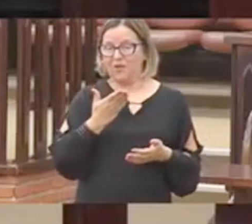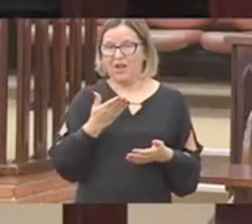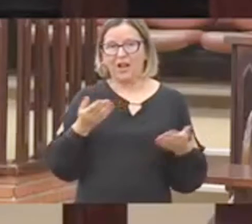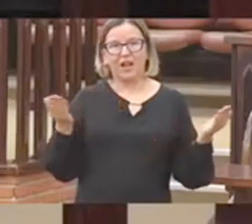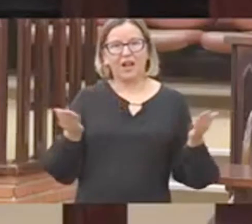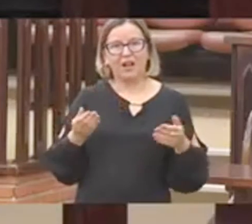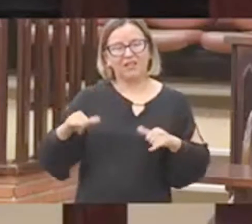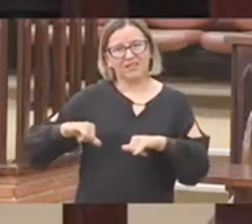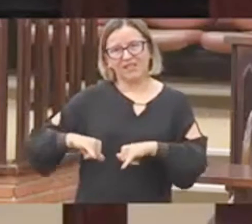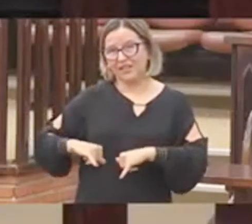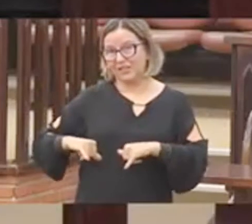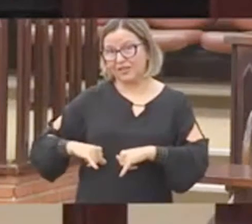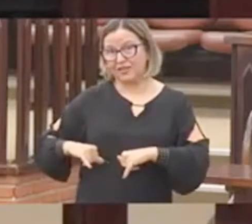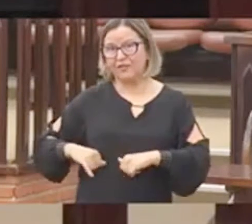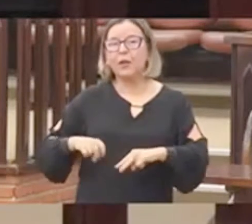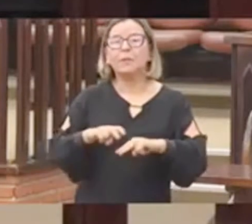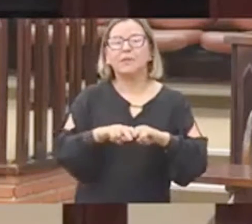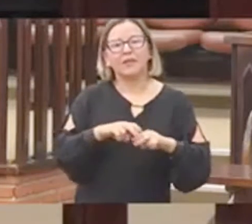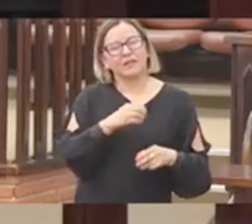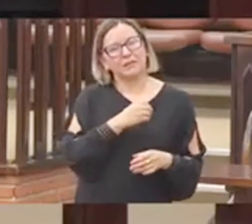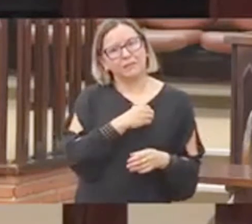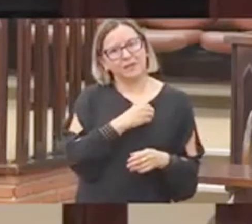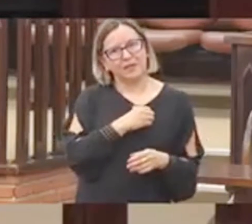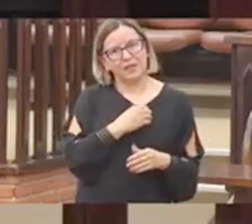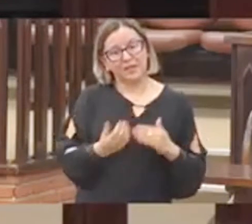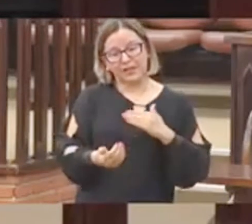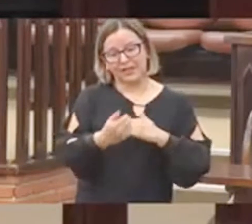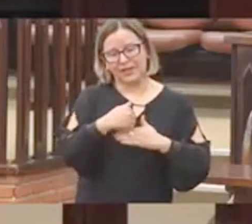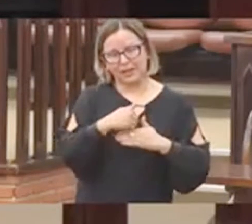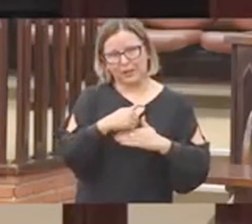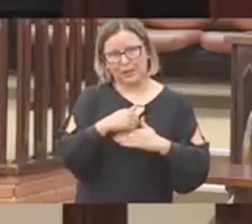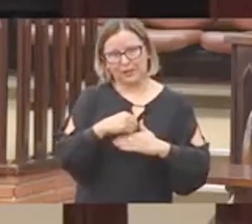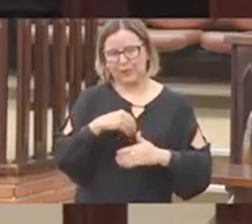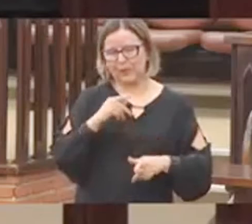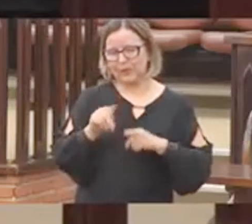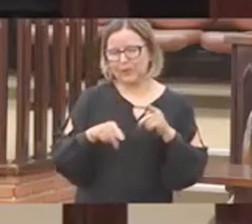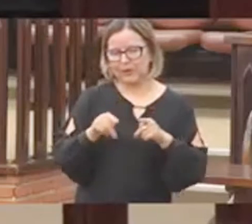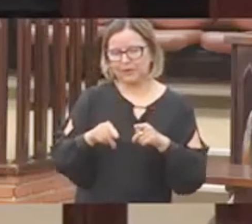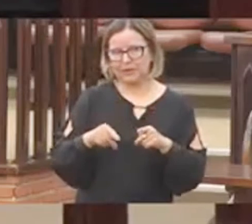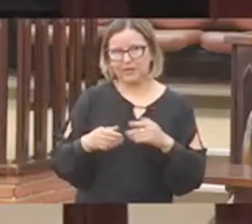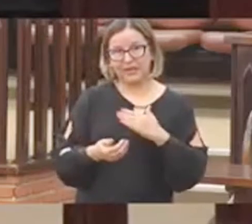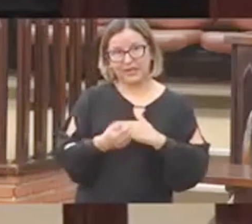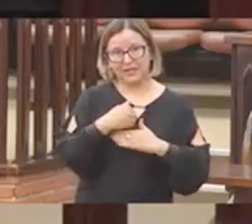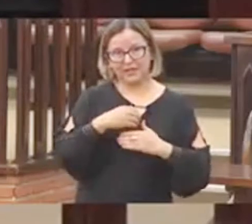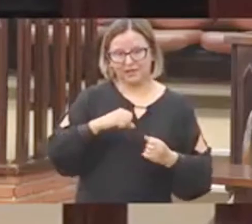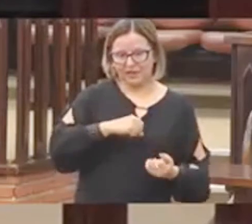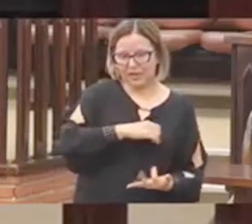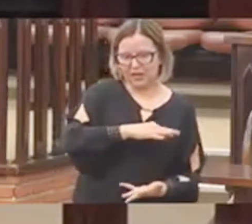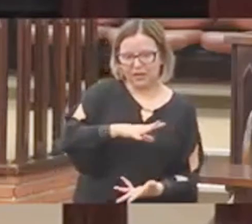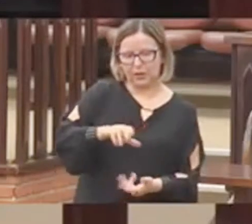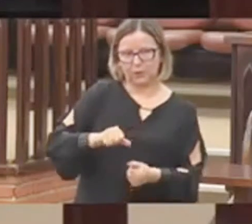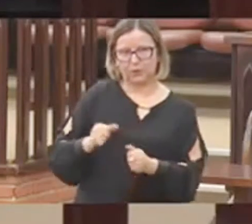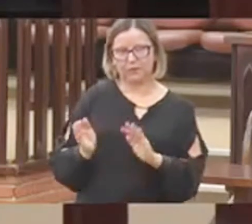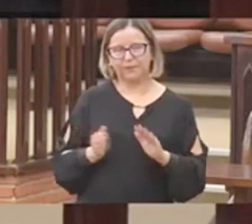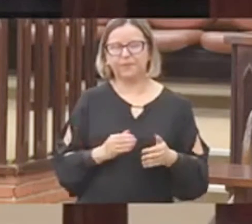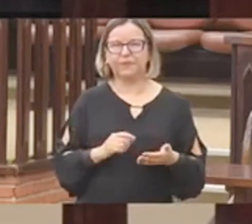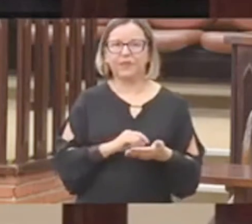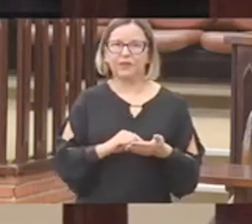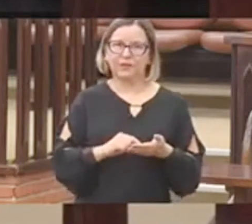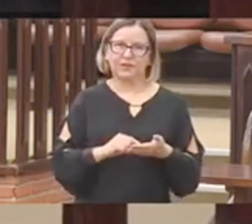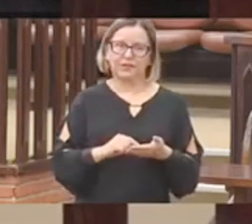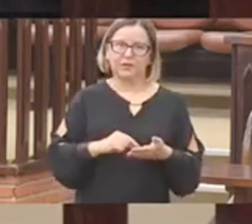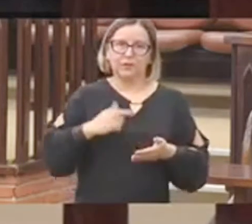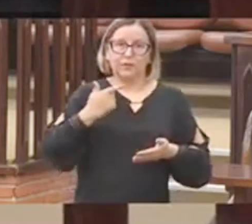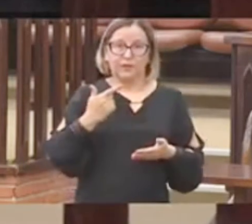por conta do pecado que entrou na raça humana e entrou no mundo. No versículo 21, que antecede